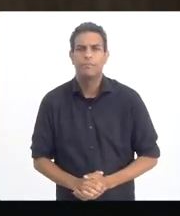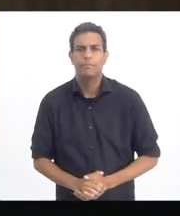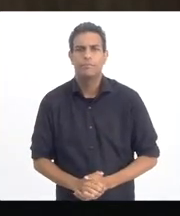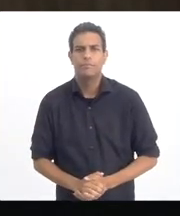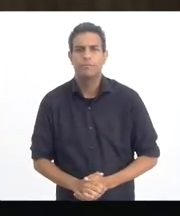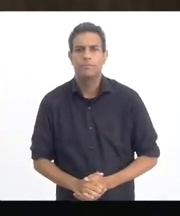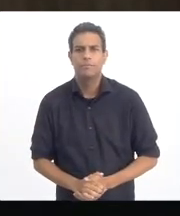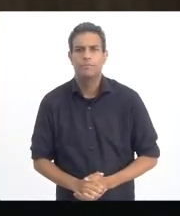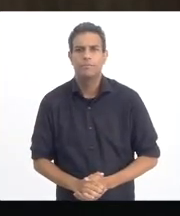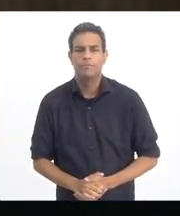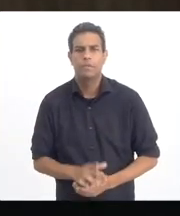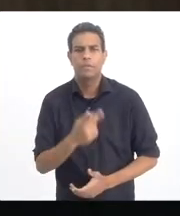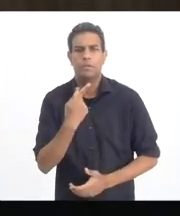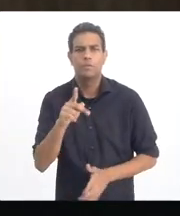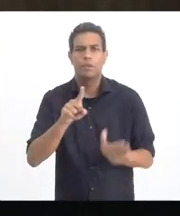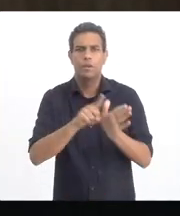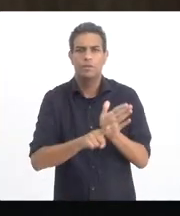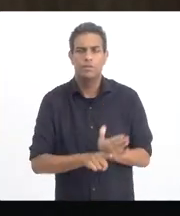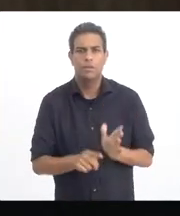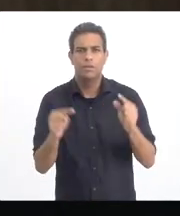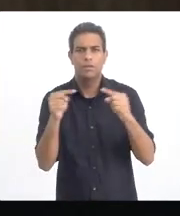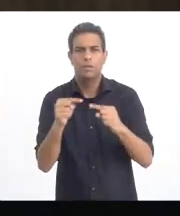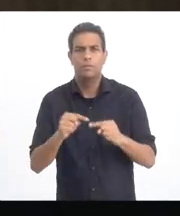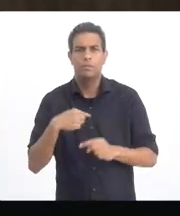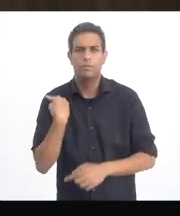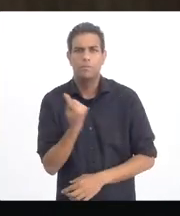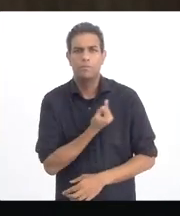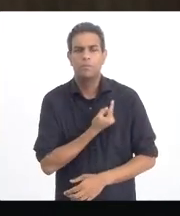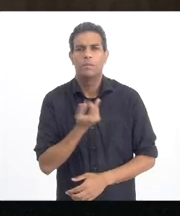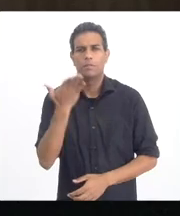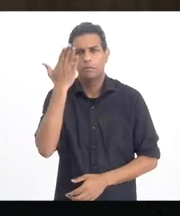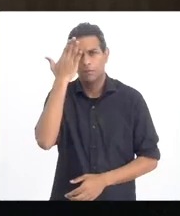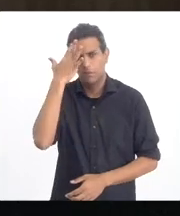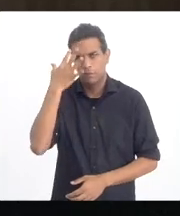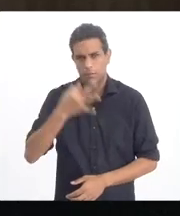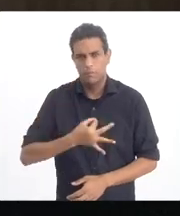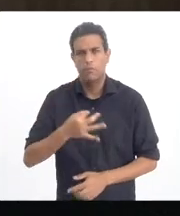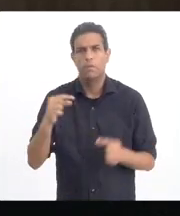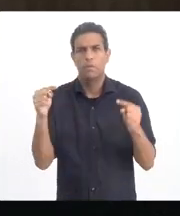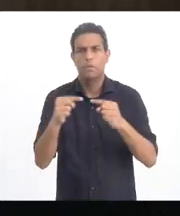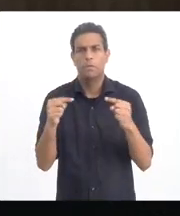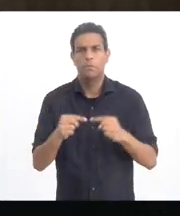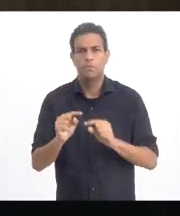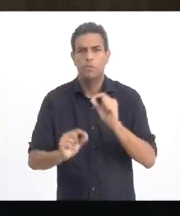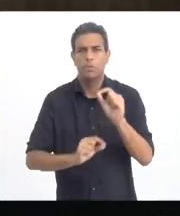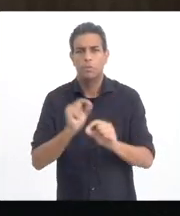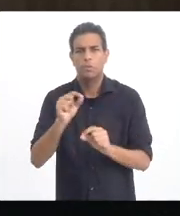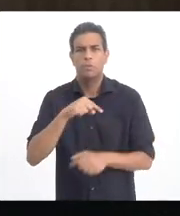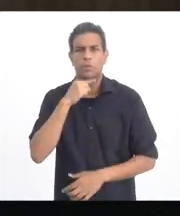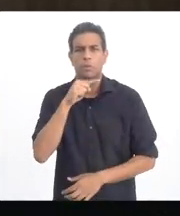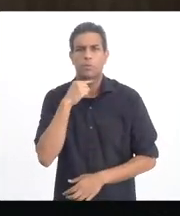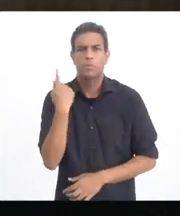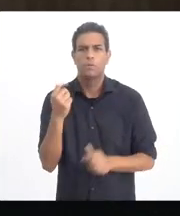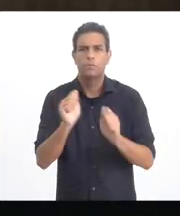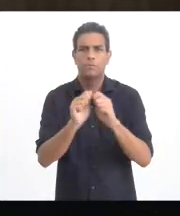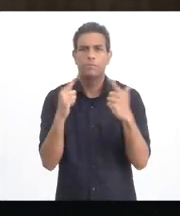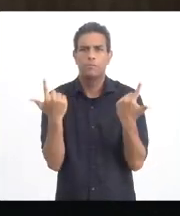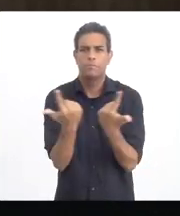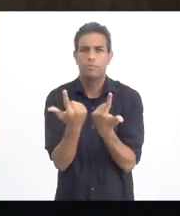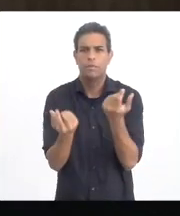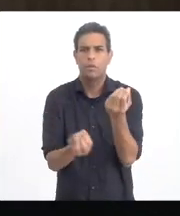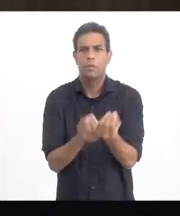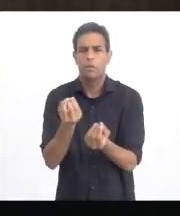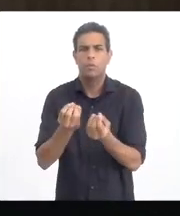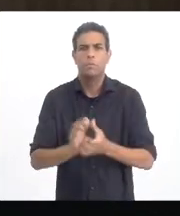Sobre o ponto realmente do desconto, a gente tem, com certeza, muitas coisas a serem ditas, e eu não tenho a menor dúvida que a Casa fará o melhor,